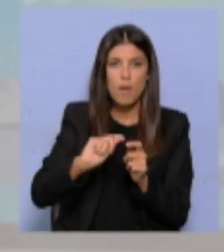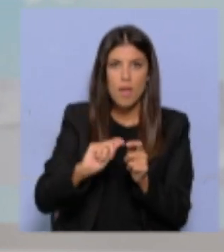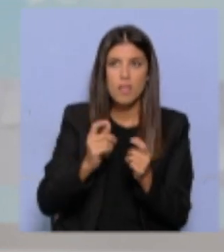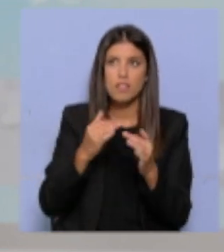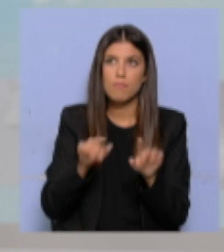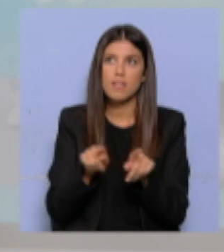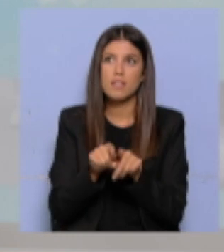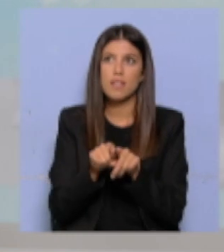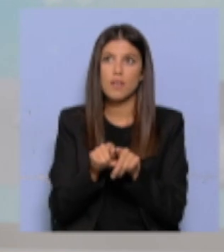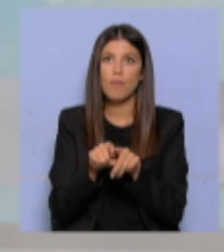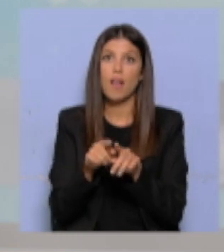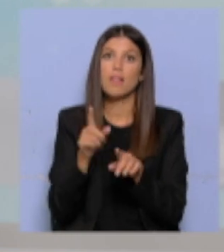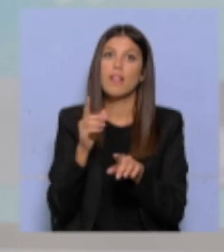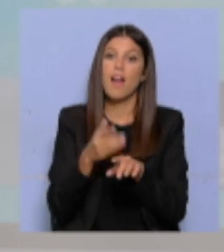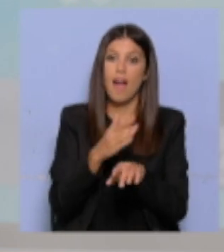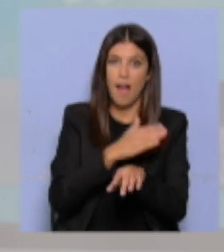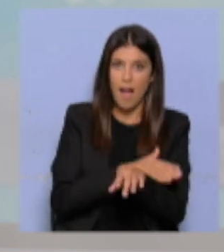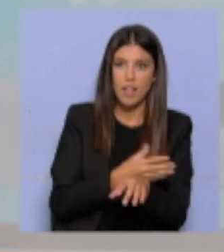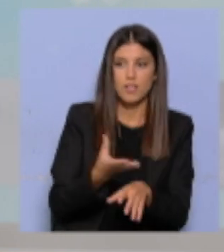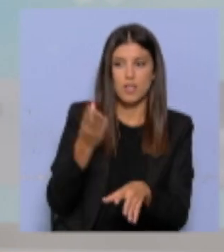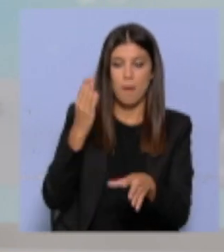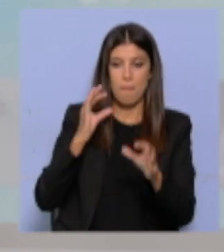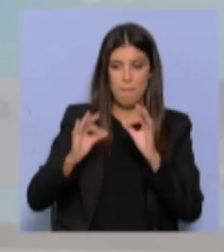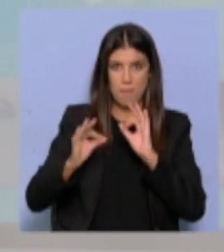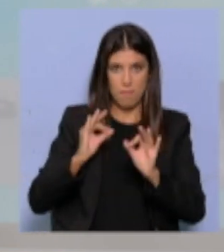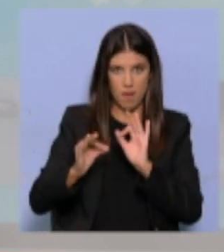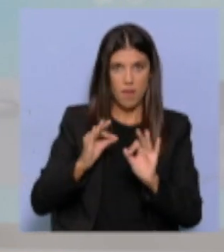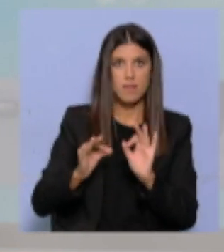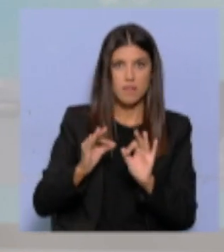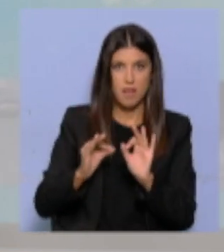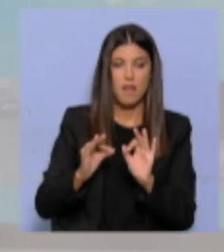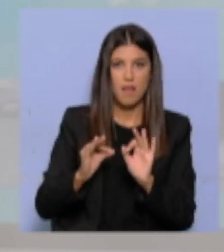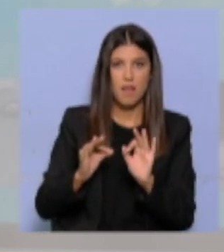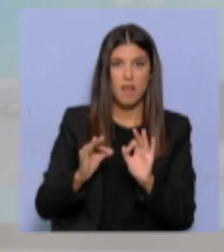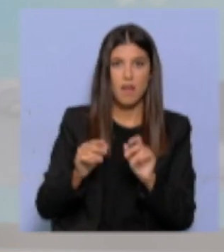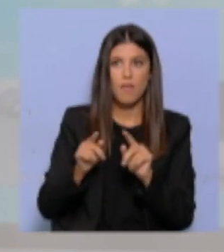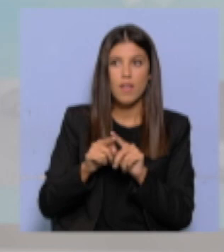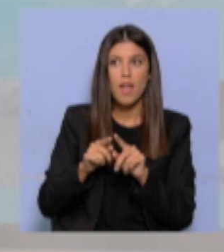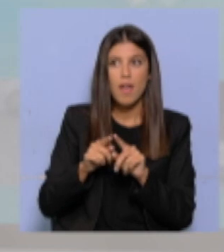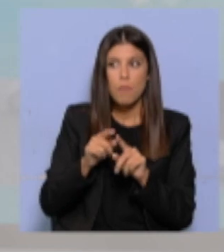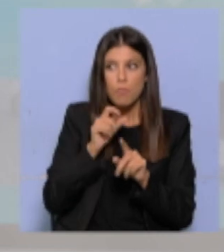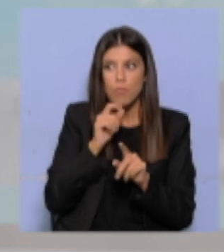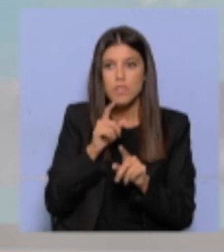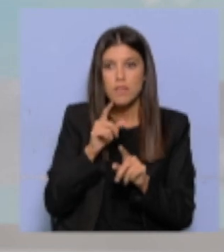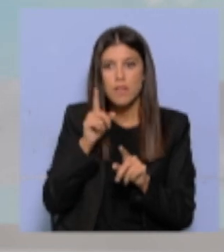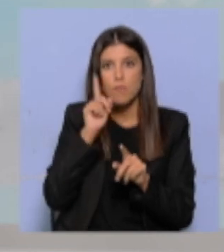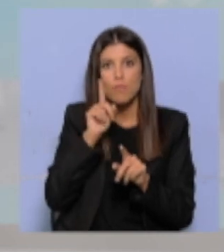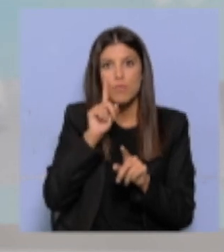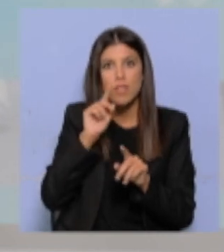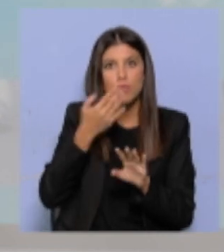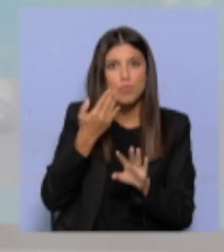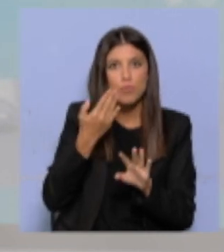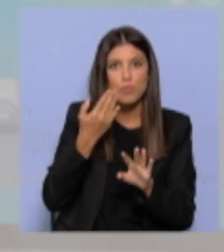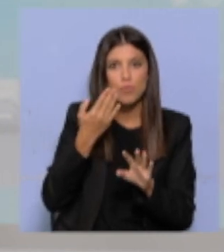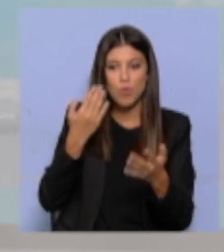antes de partirem terá havido uma preparação. E essa preparação talvez seja ainda o mais importante do que a experiência que eles vão ter